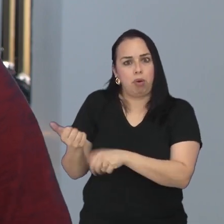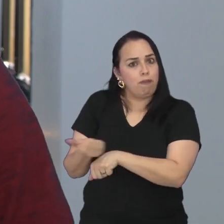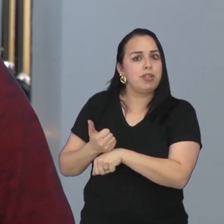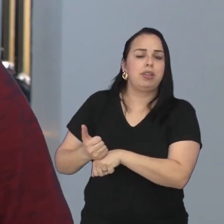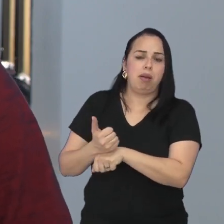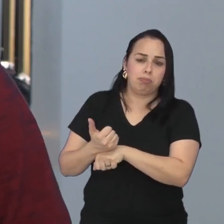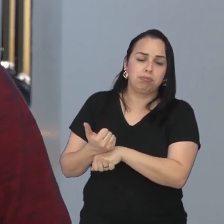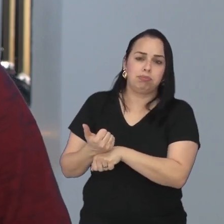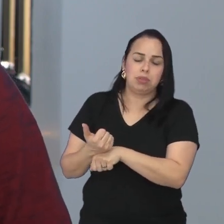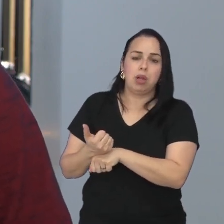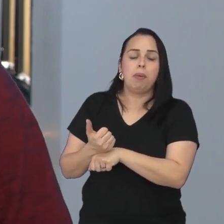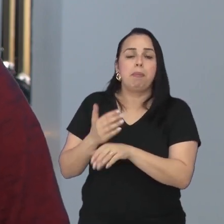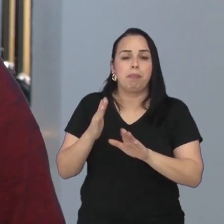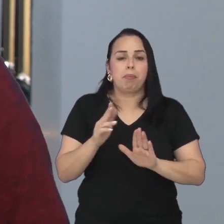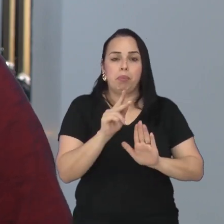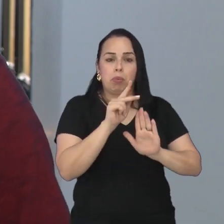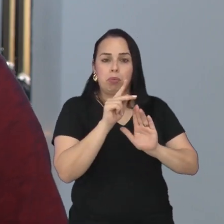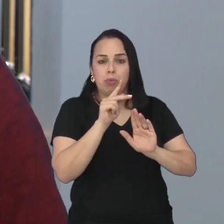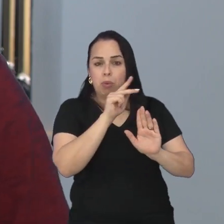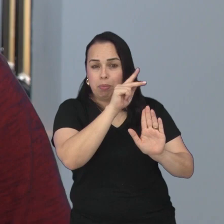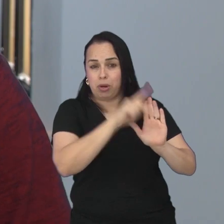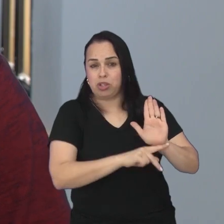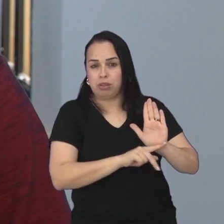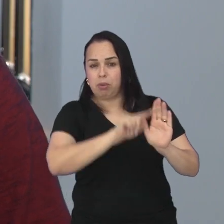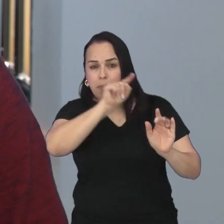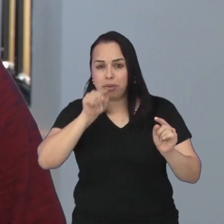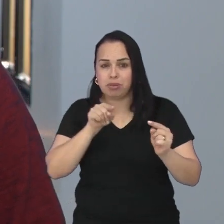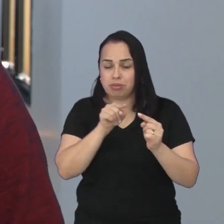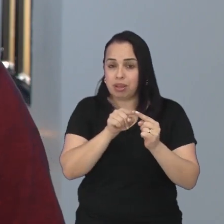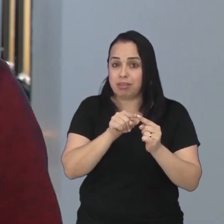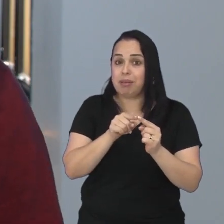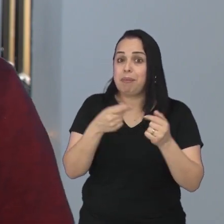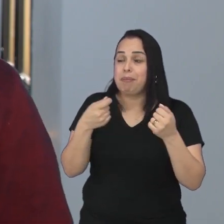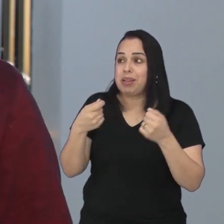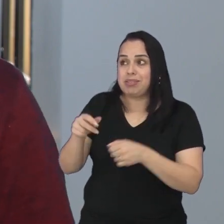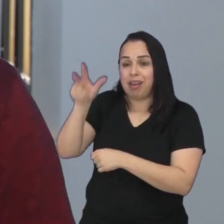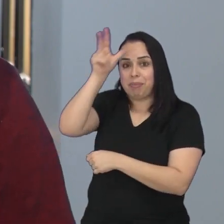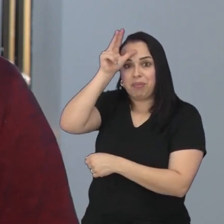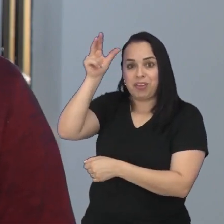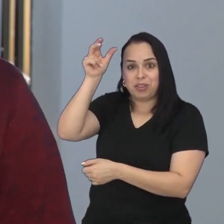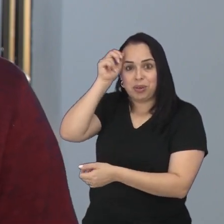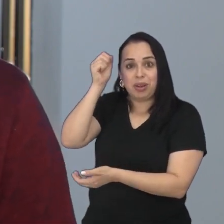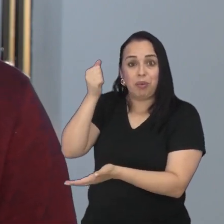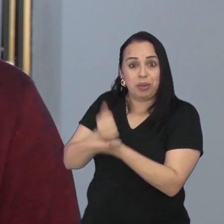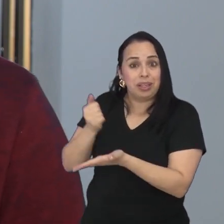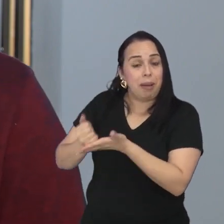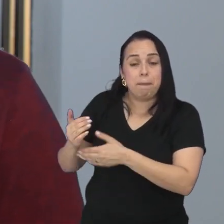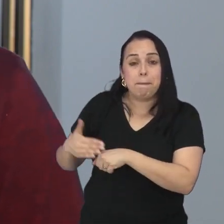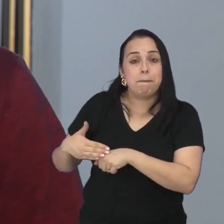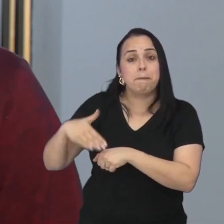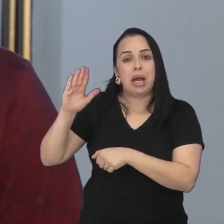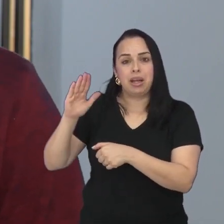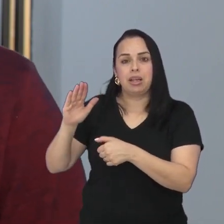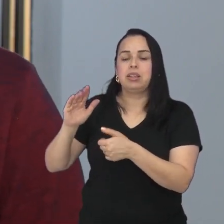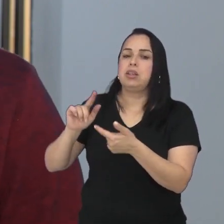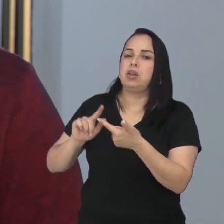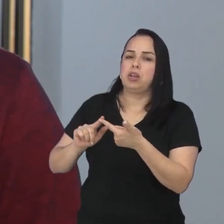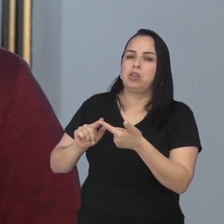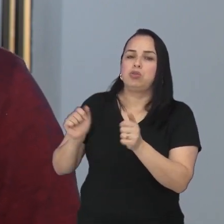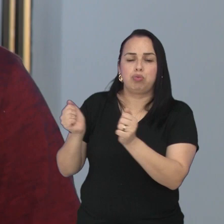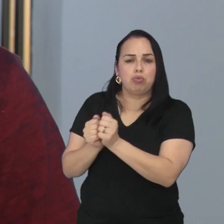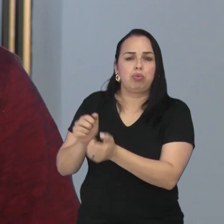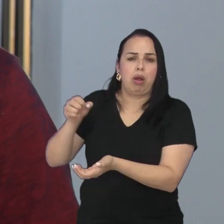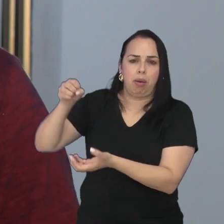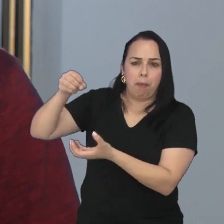qualificação. E o objetivo desse projeto é que a prefeitura contrate mais, através da Urban ou a própria prefeitura,